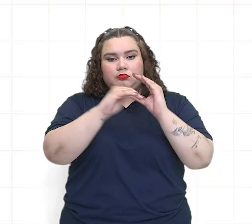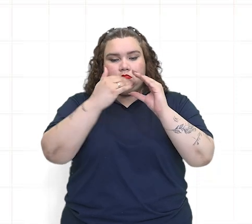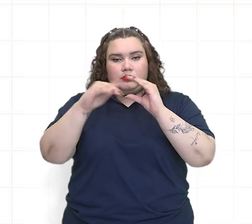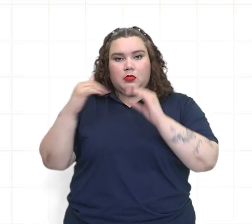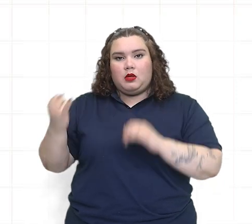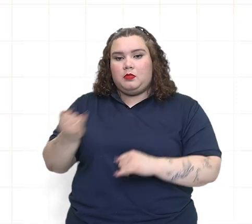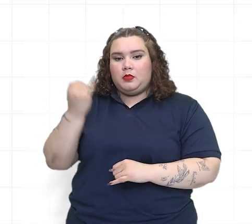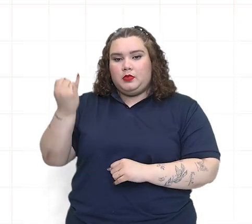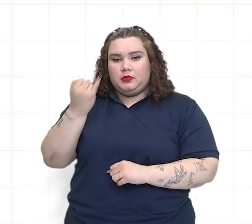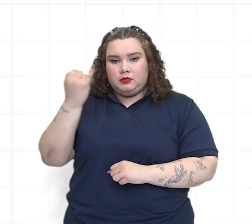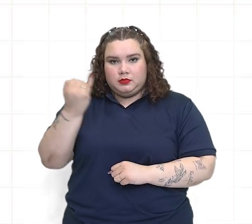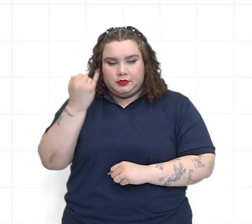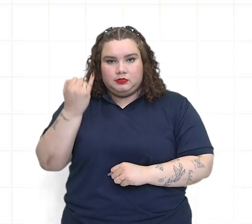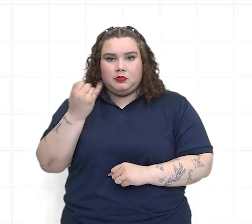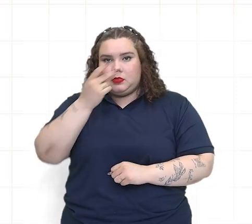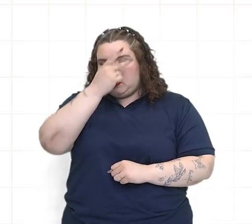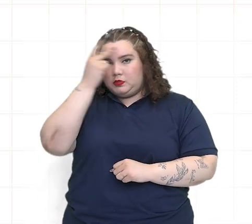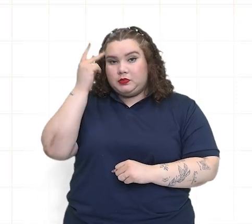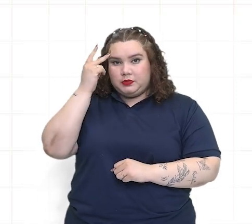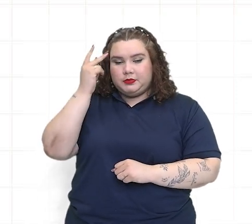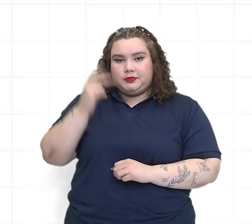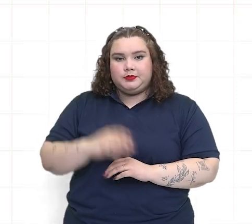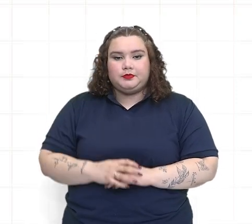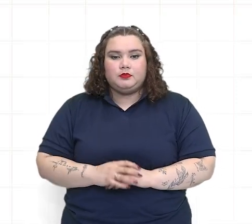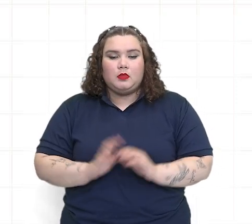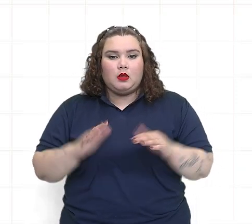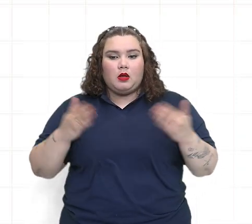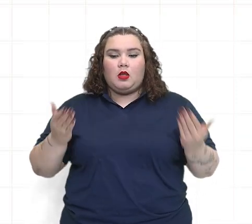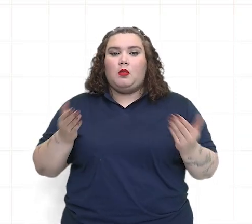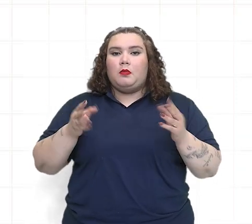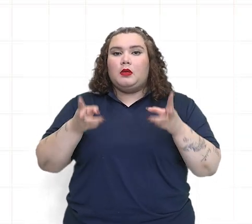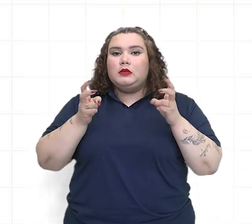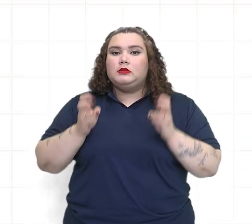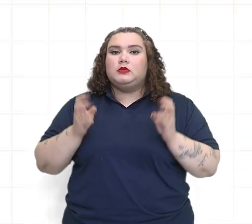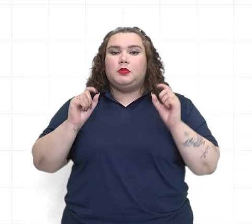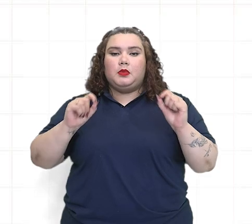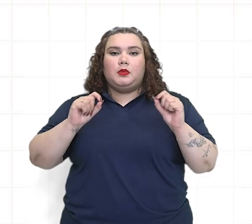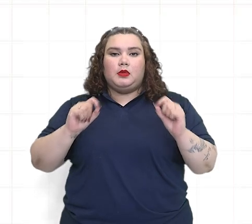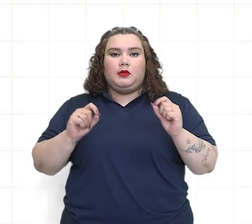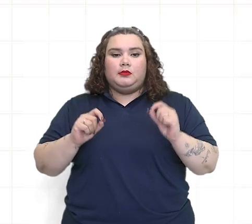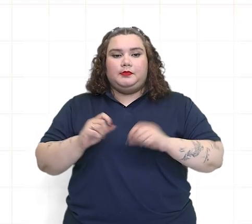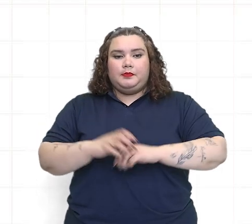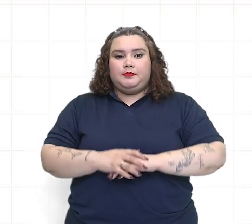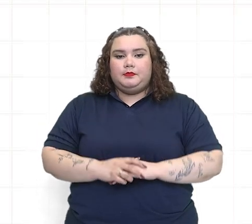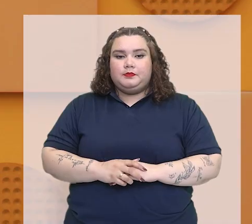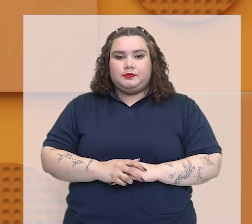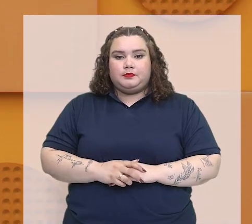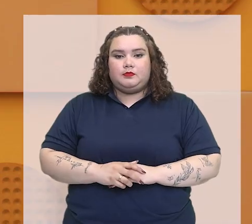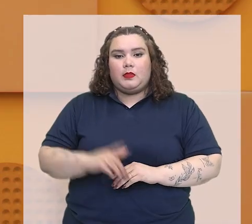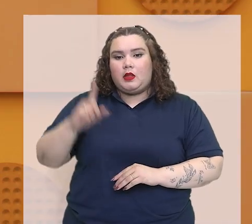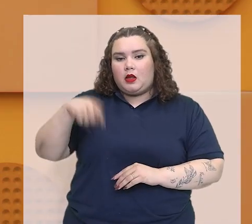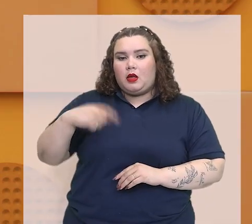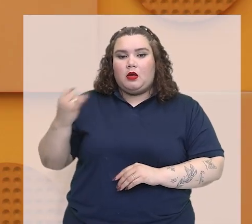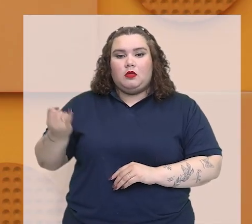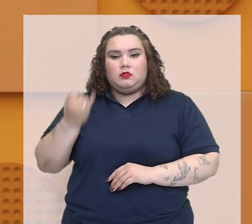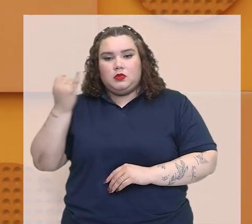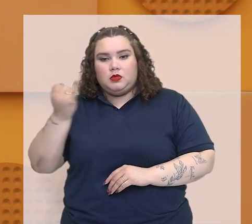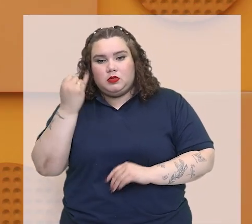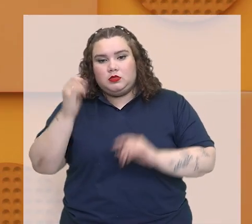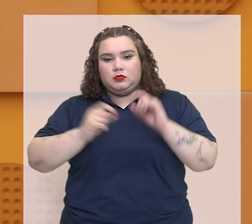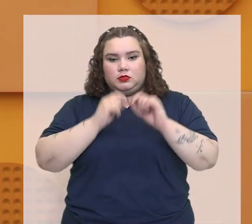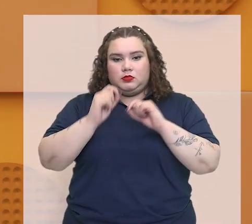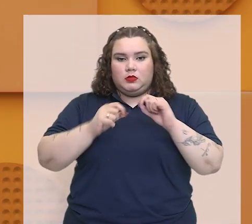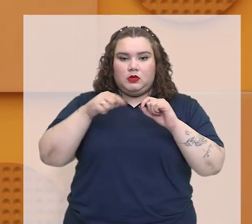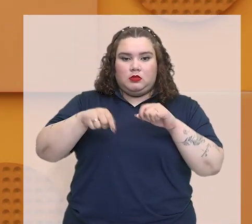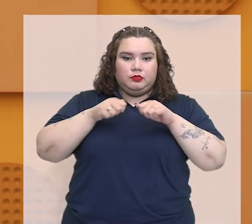enviar a importantes dignatários. Então, percebam também aí, não é mesmo, que era importante fazer o quê?